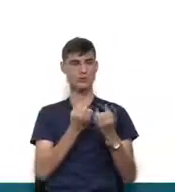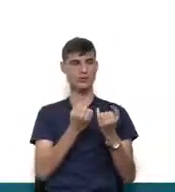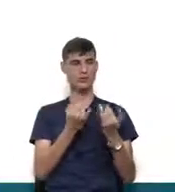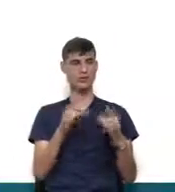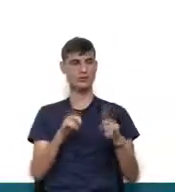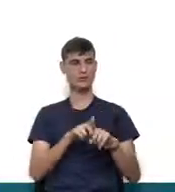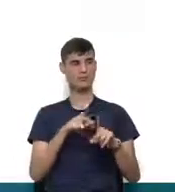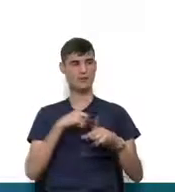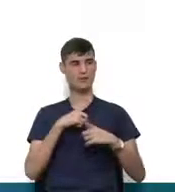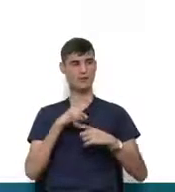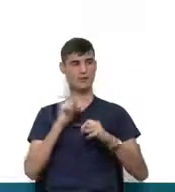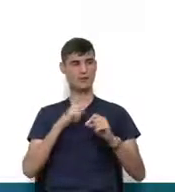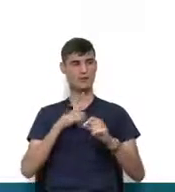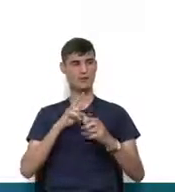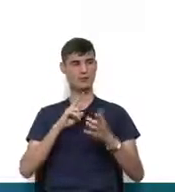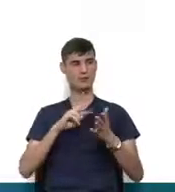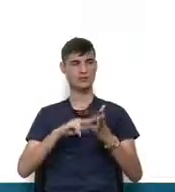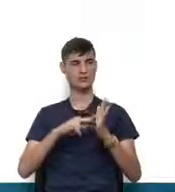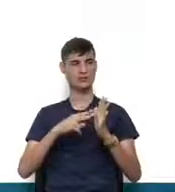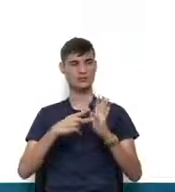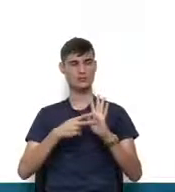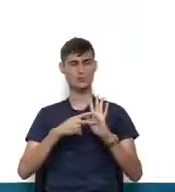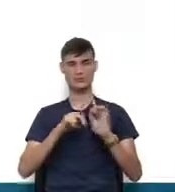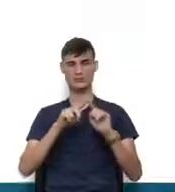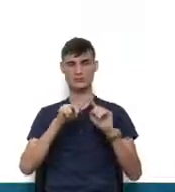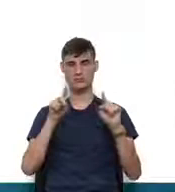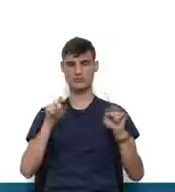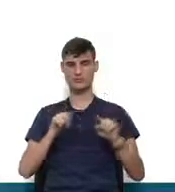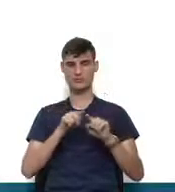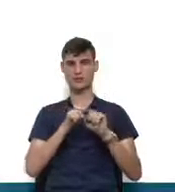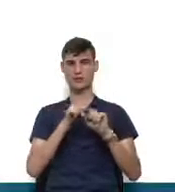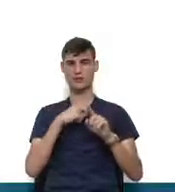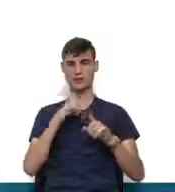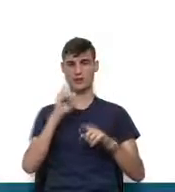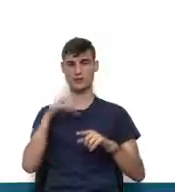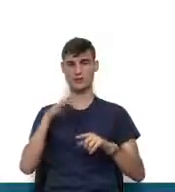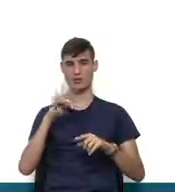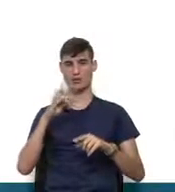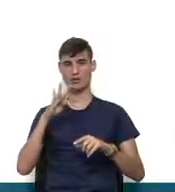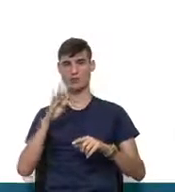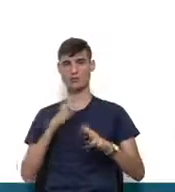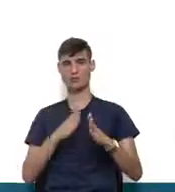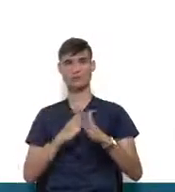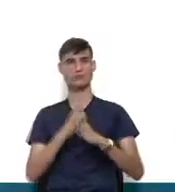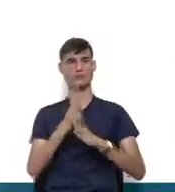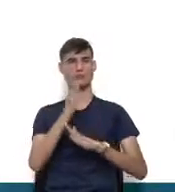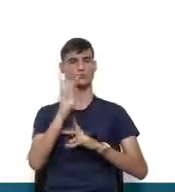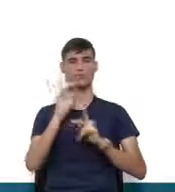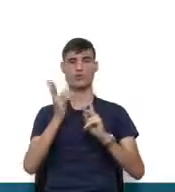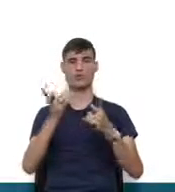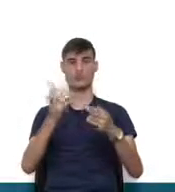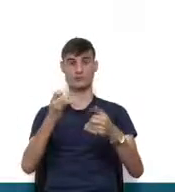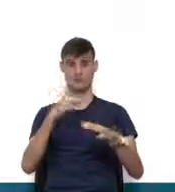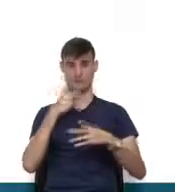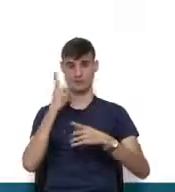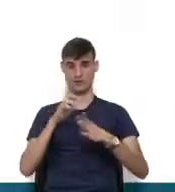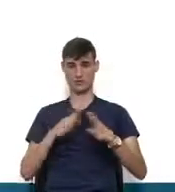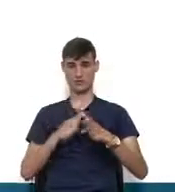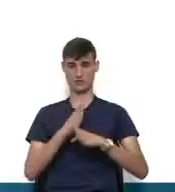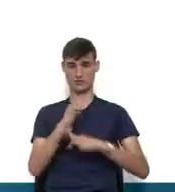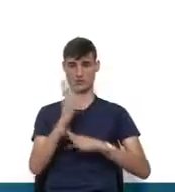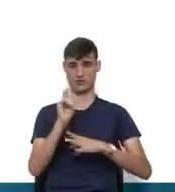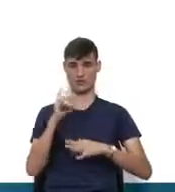E aqui nós temos a representação de uma série que seja infinita. tá? E se eu estou falando de série